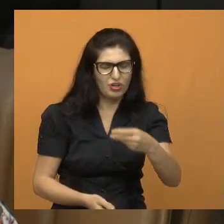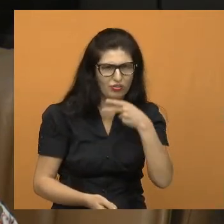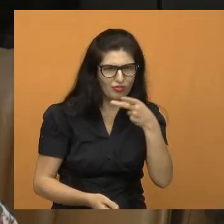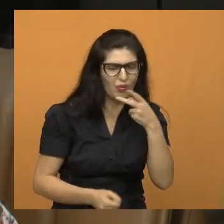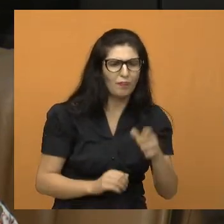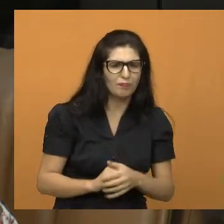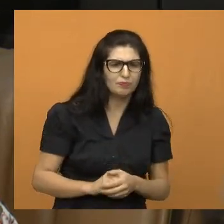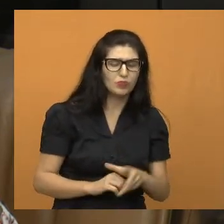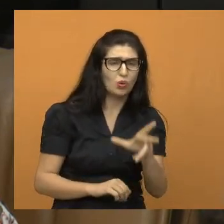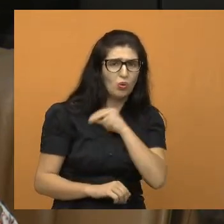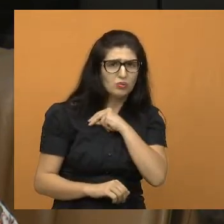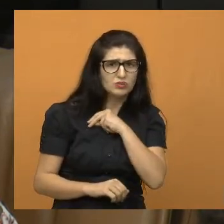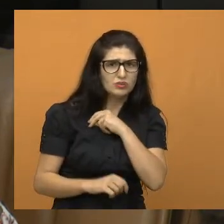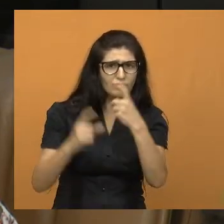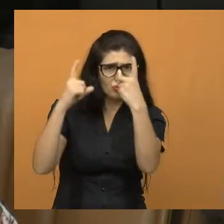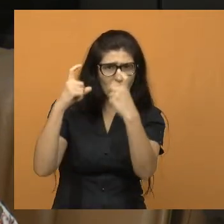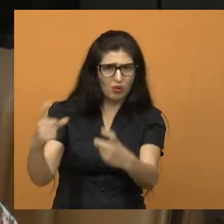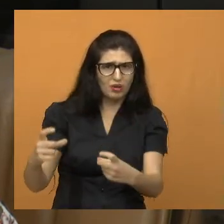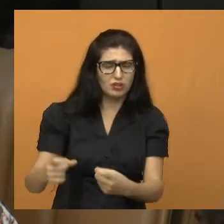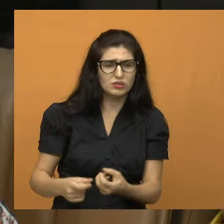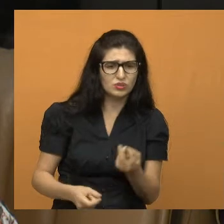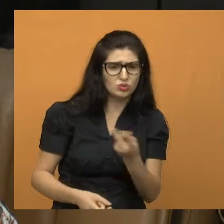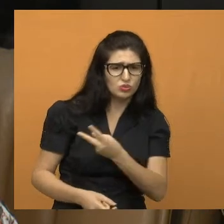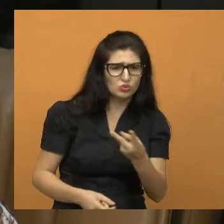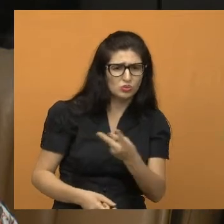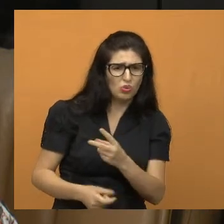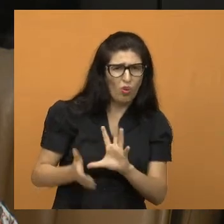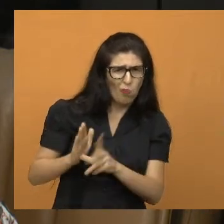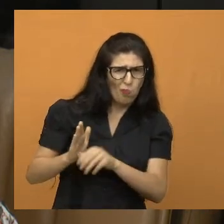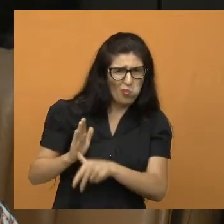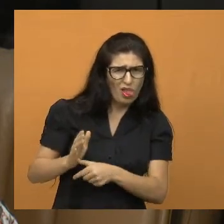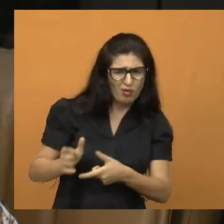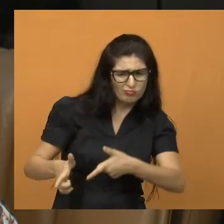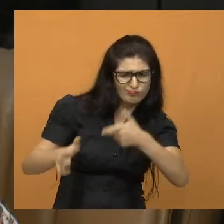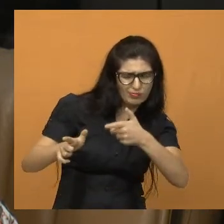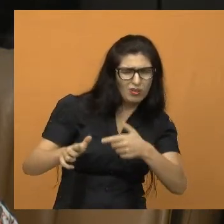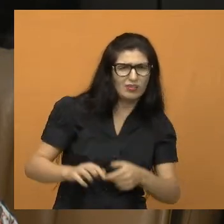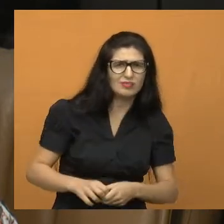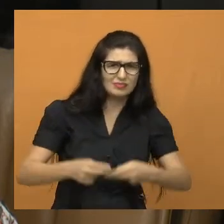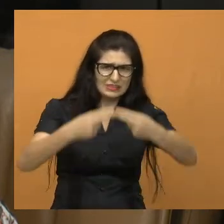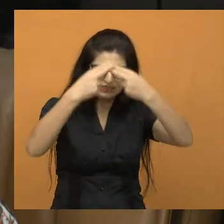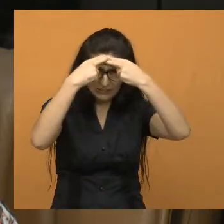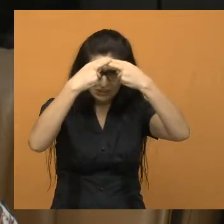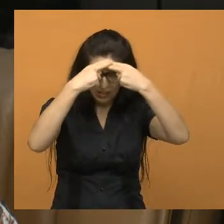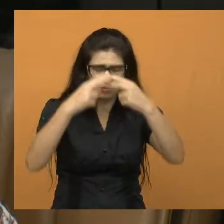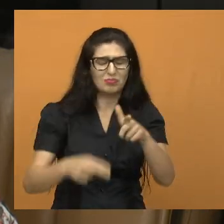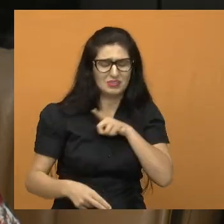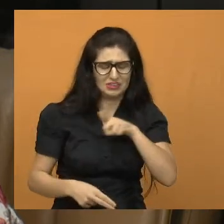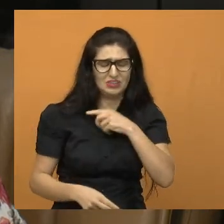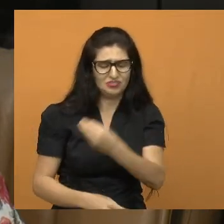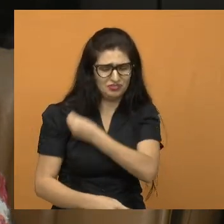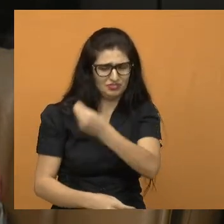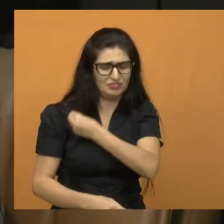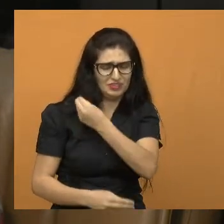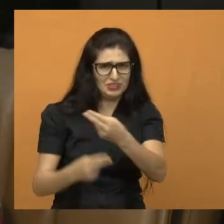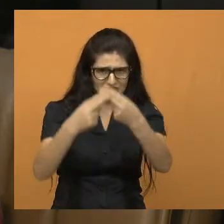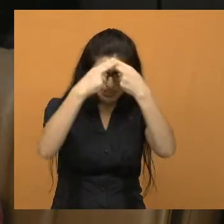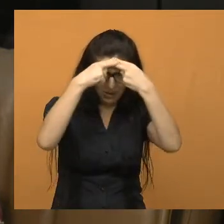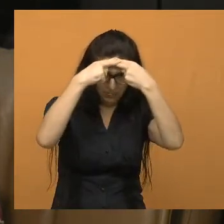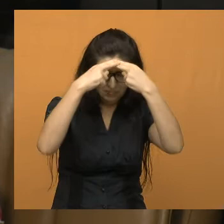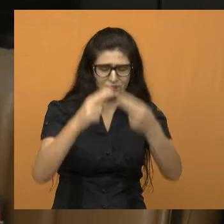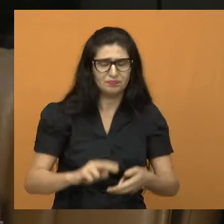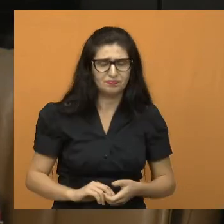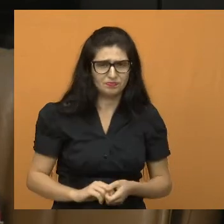2 assaltos na nossa vida, e a última foi muito com traumas e tudo mais, e me veio essa questão